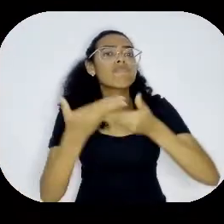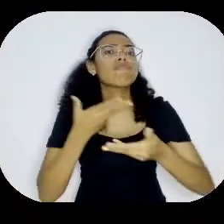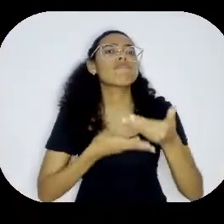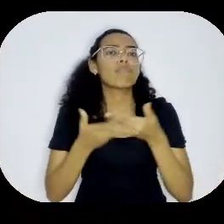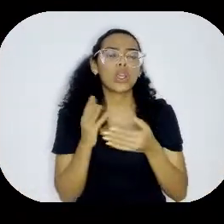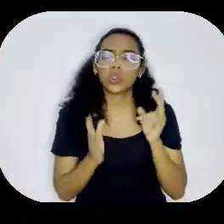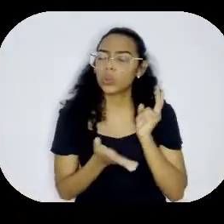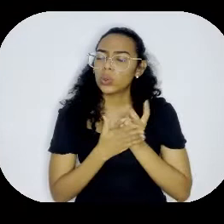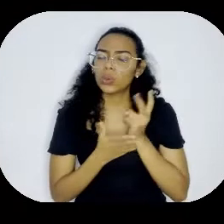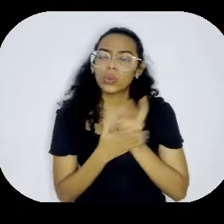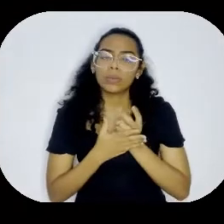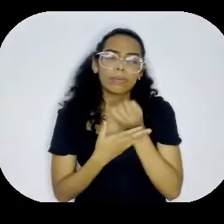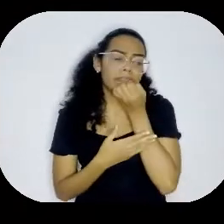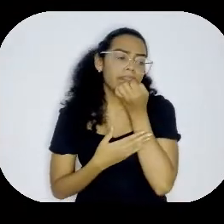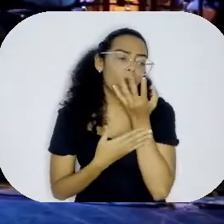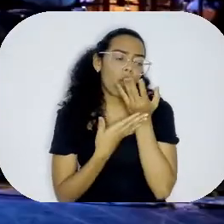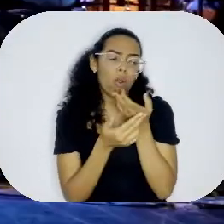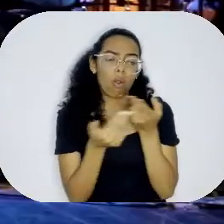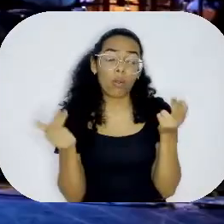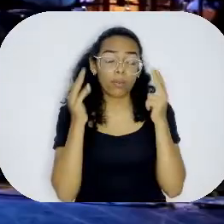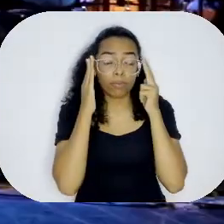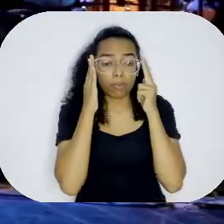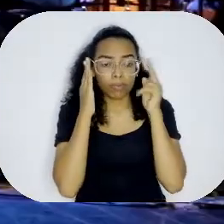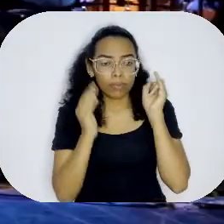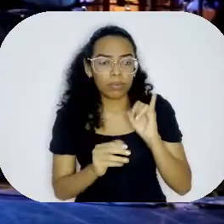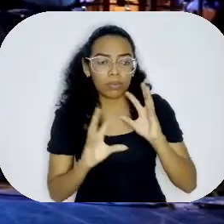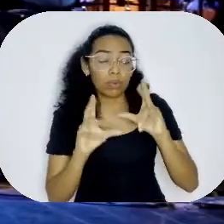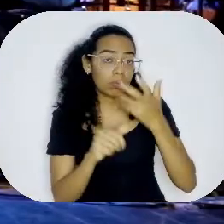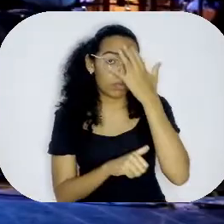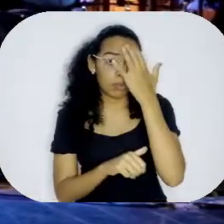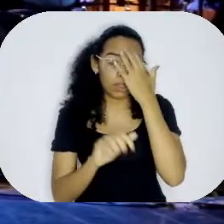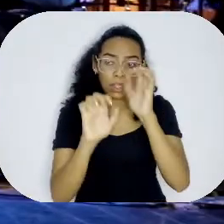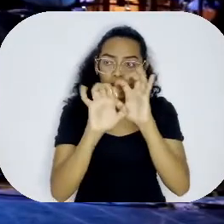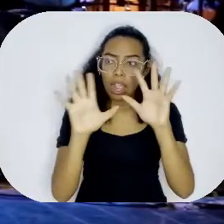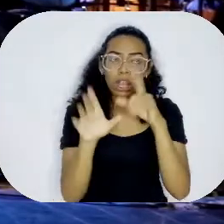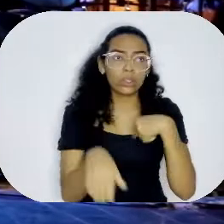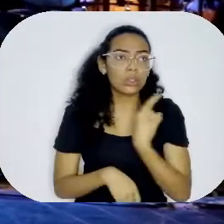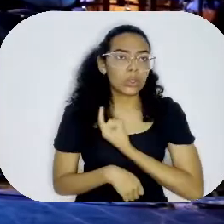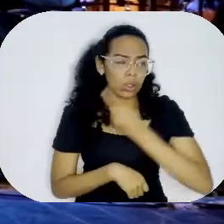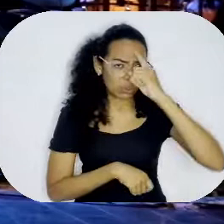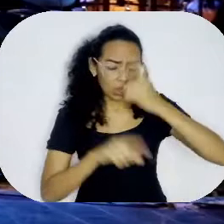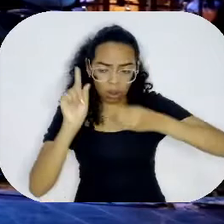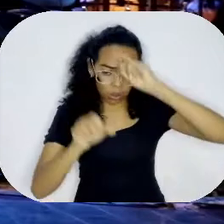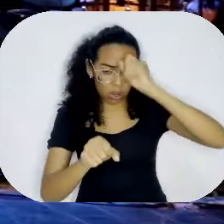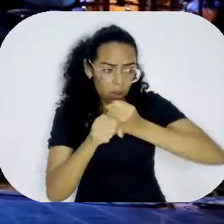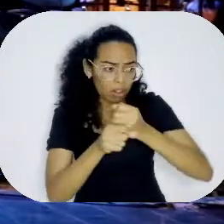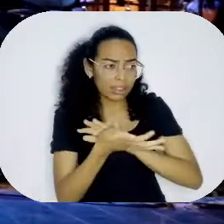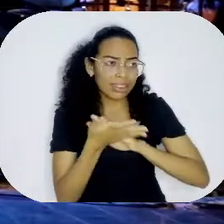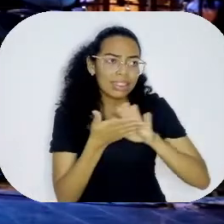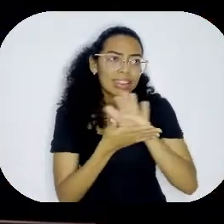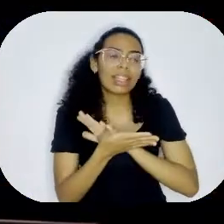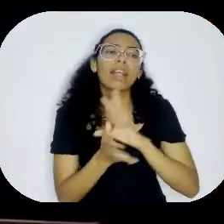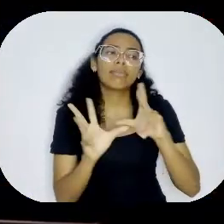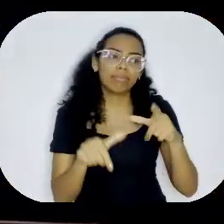beleza, produzindo e consumindo somente o que é bem-vindo. Quando todos nós entendermos que de